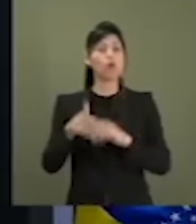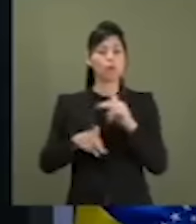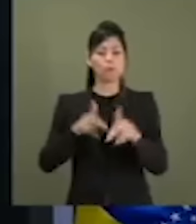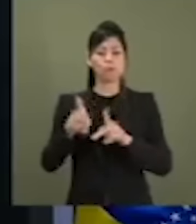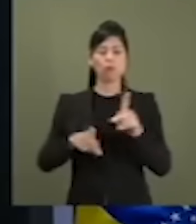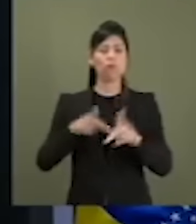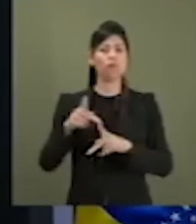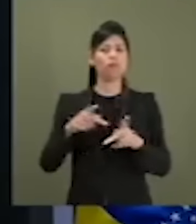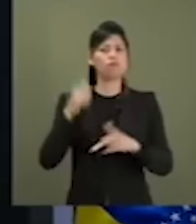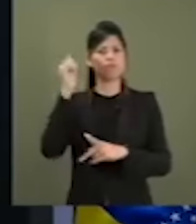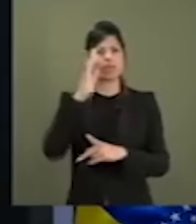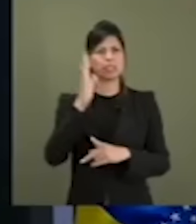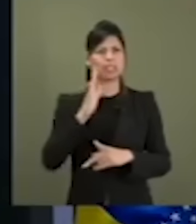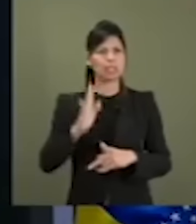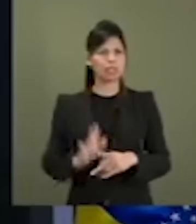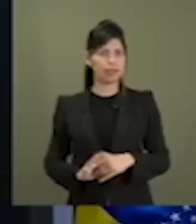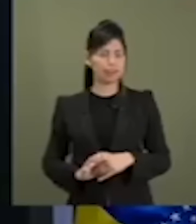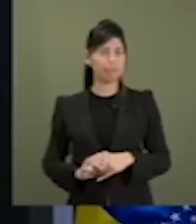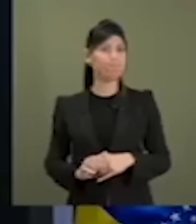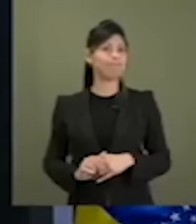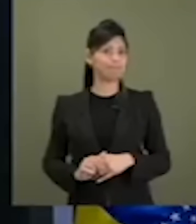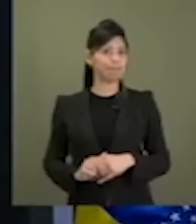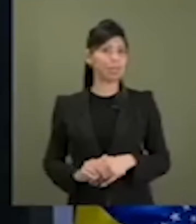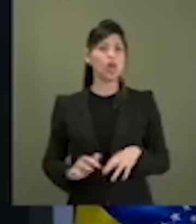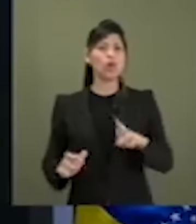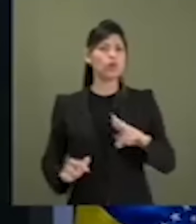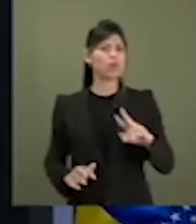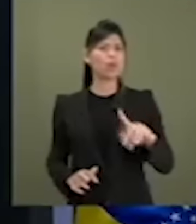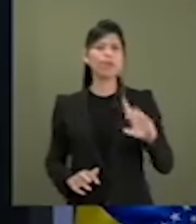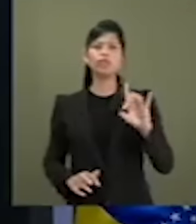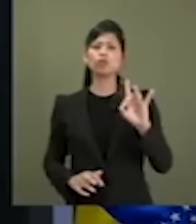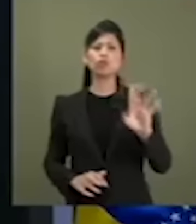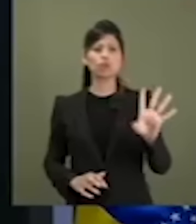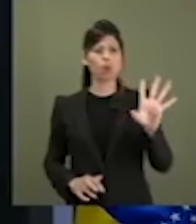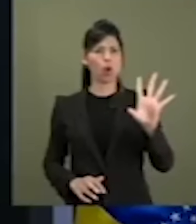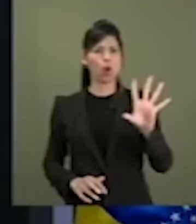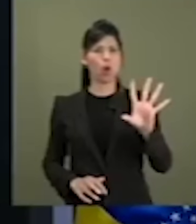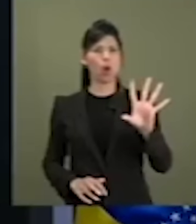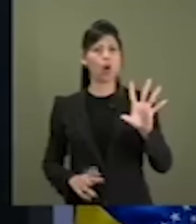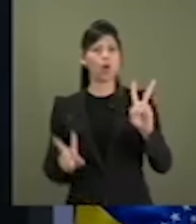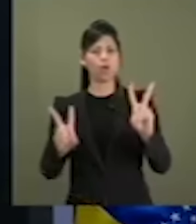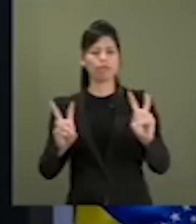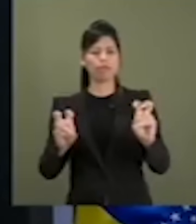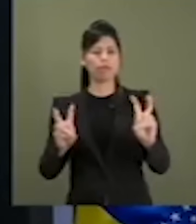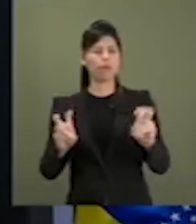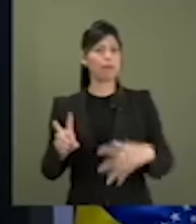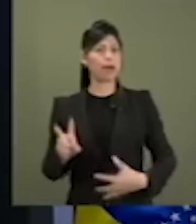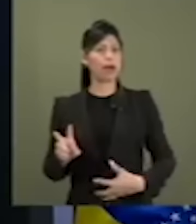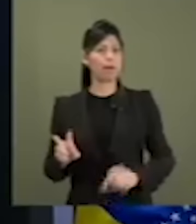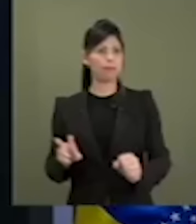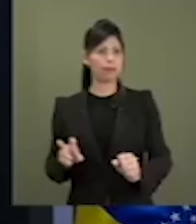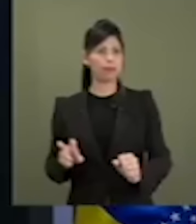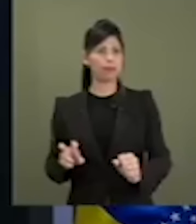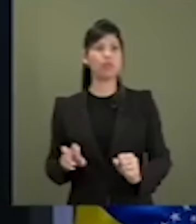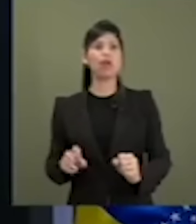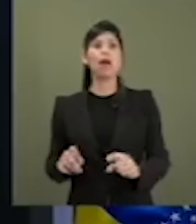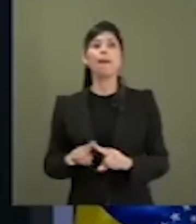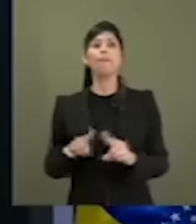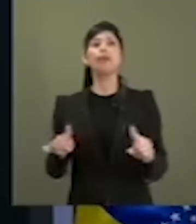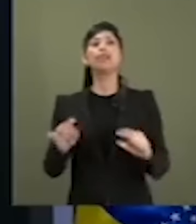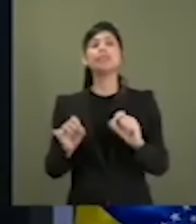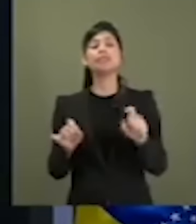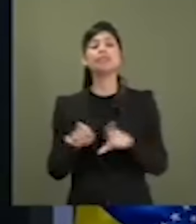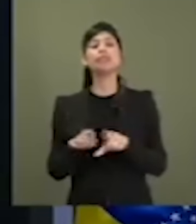por omissão a questão do aborto, não é por omissão, foi uma vontade política, foi uma